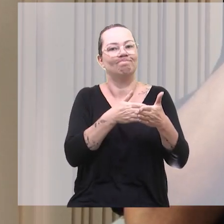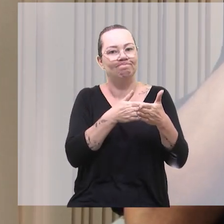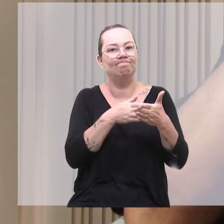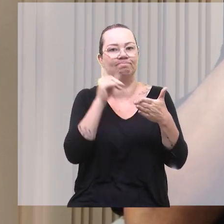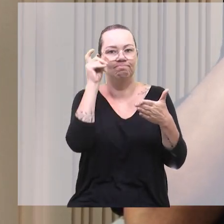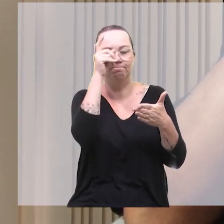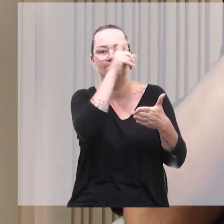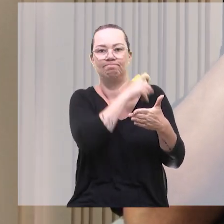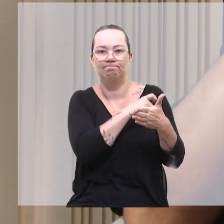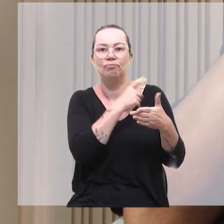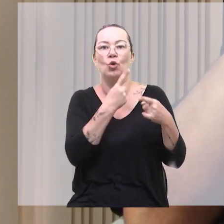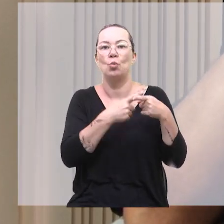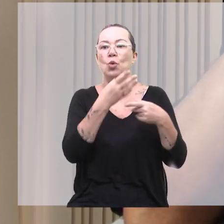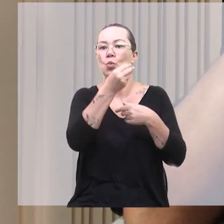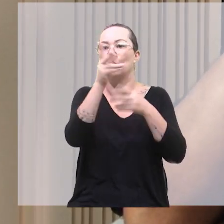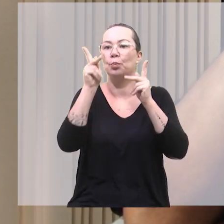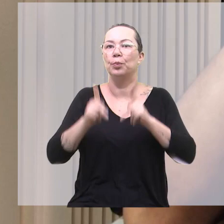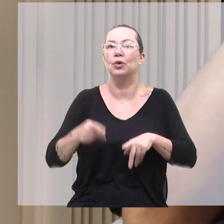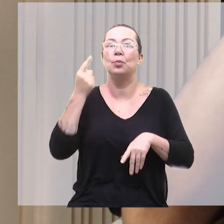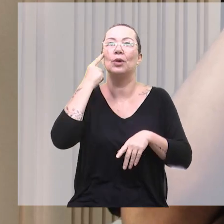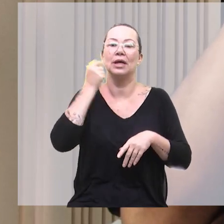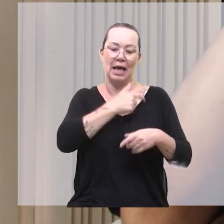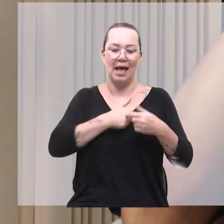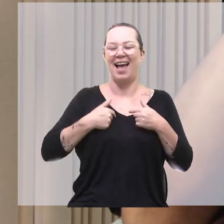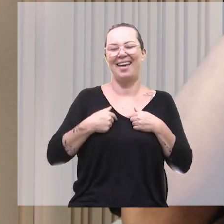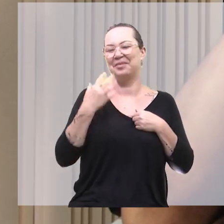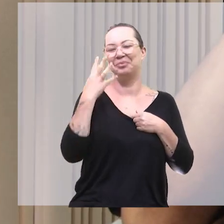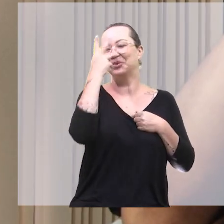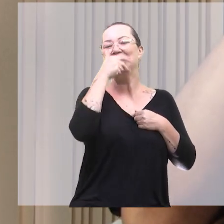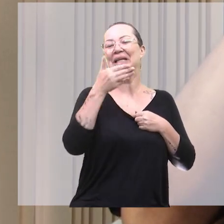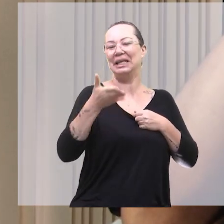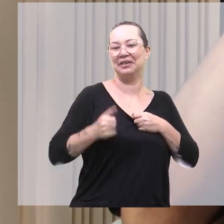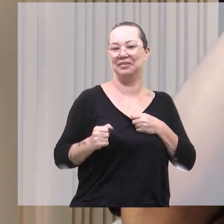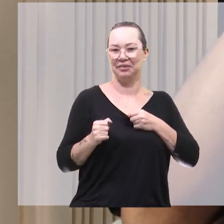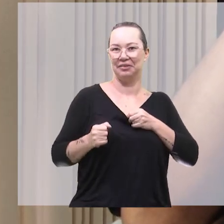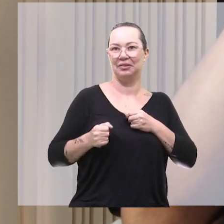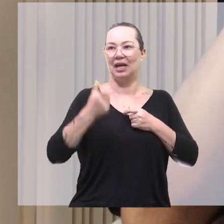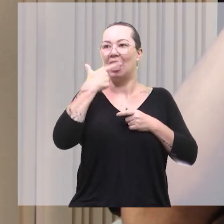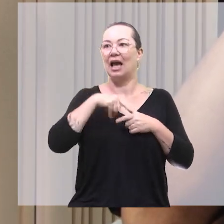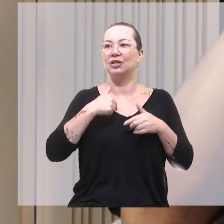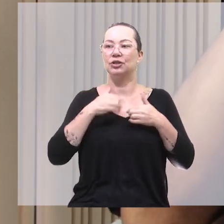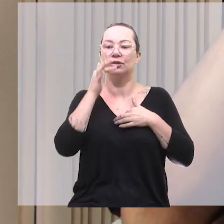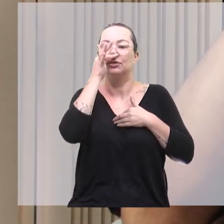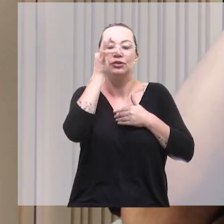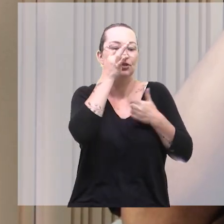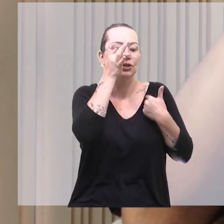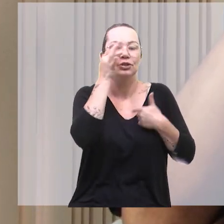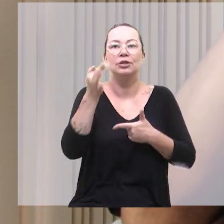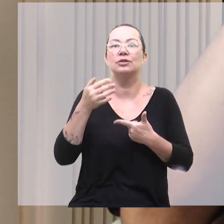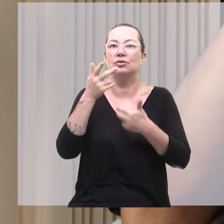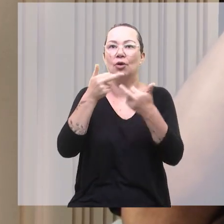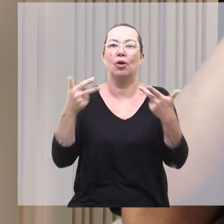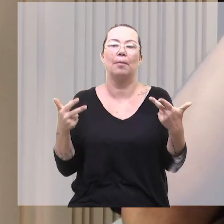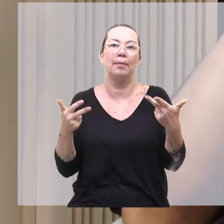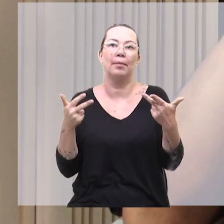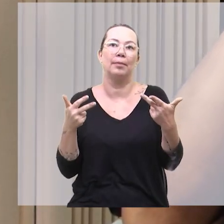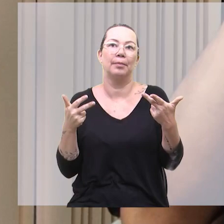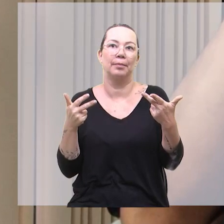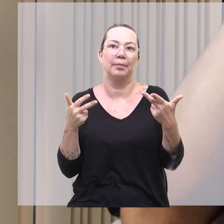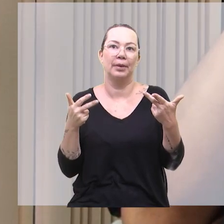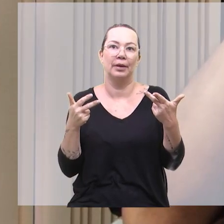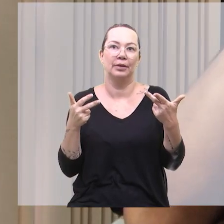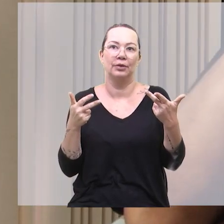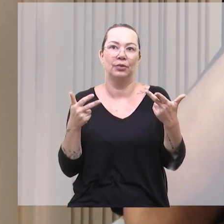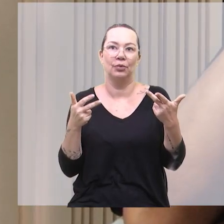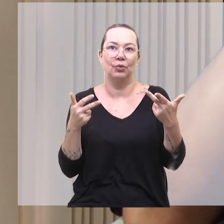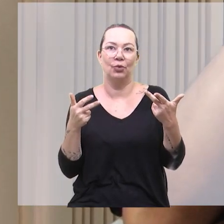difícil, porque muitas pessoas acham que isso aqui é só para bonito, eles acham que o girassol é uma coisa que interde